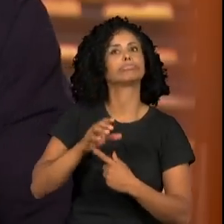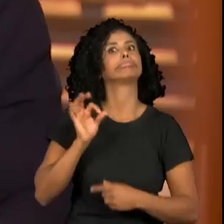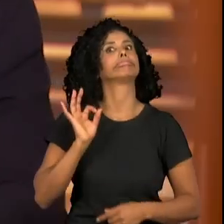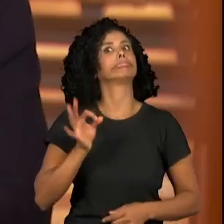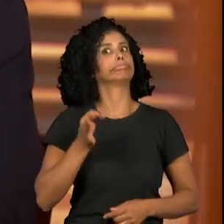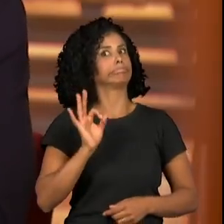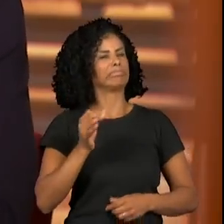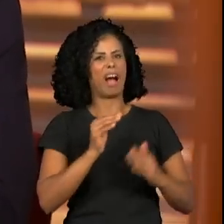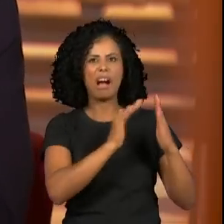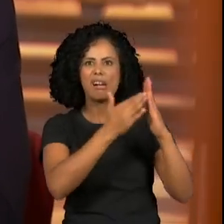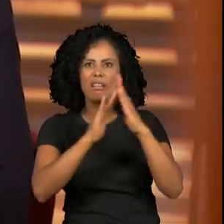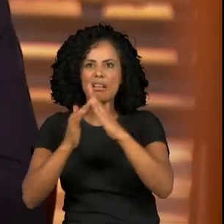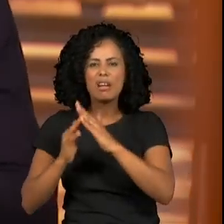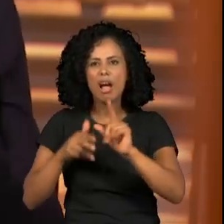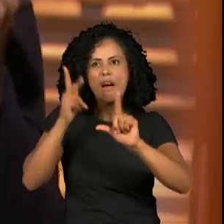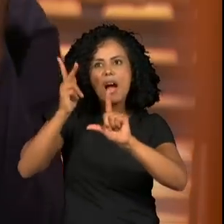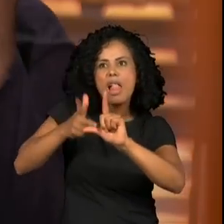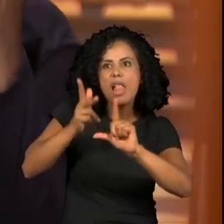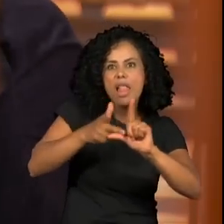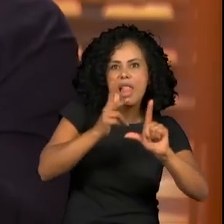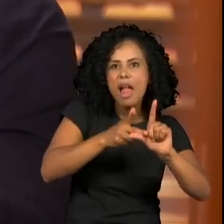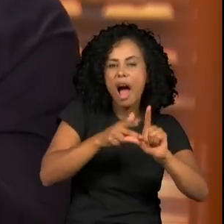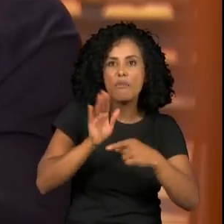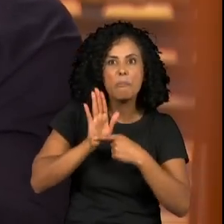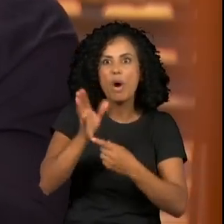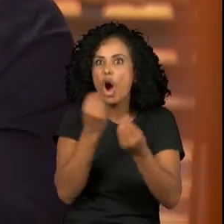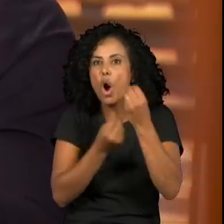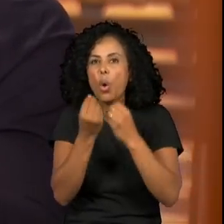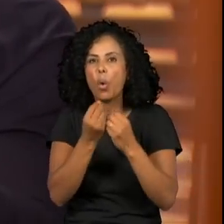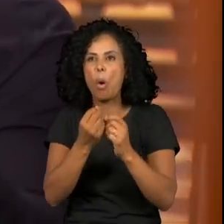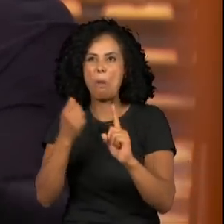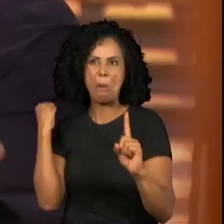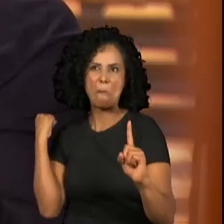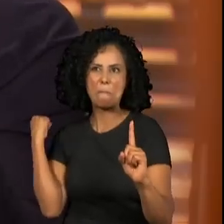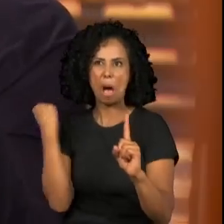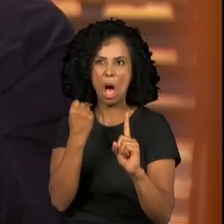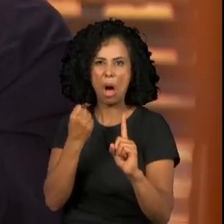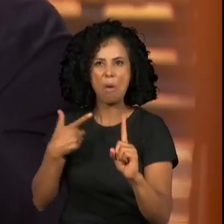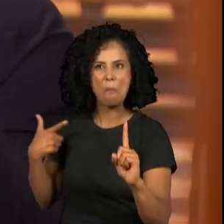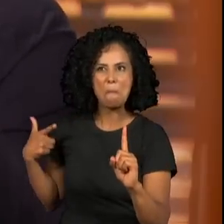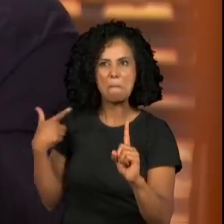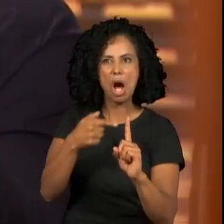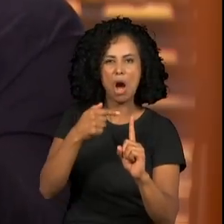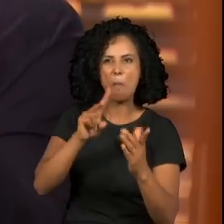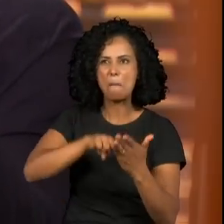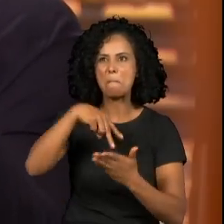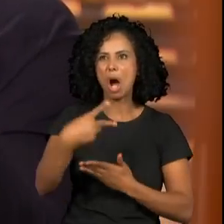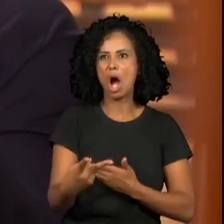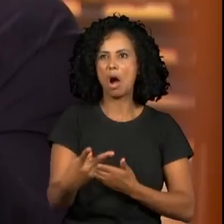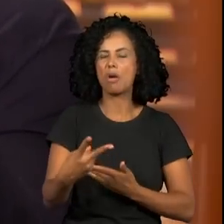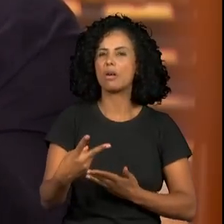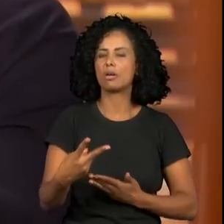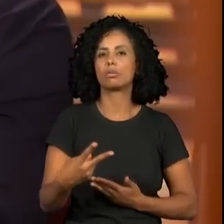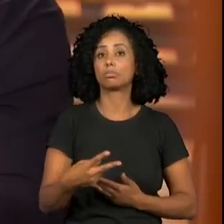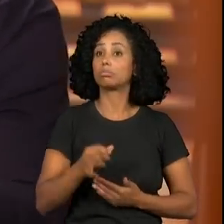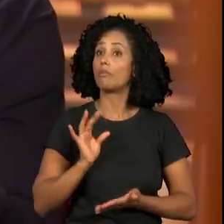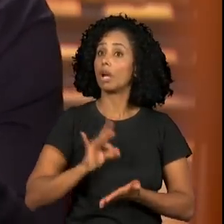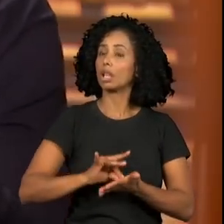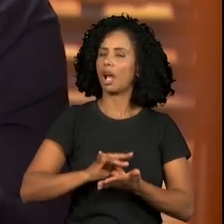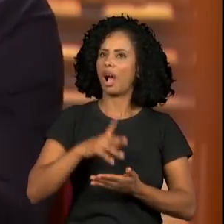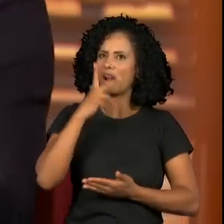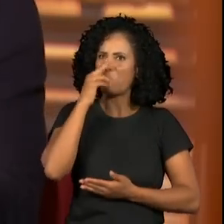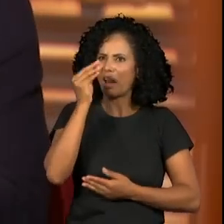favelas com a live, né? Na live. Cometem assassinato fazendo live, ao vivo. Então,